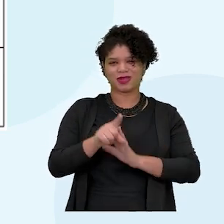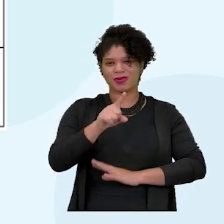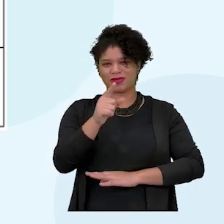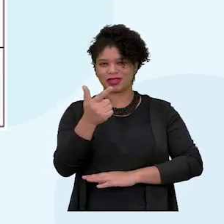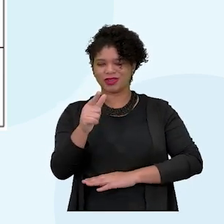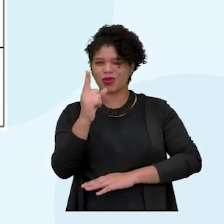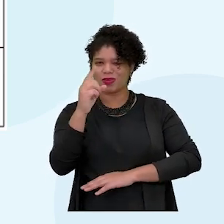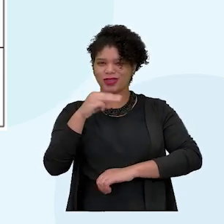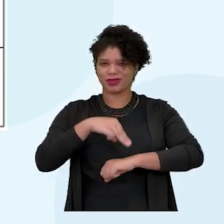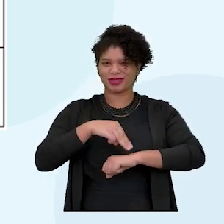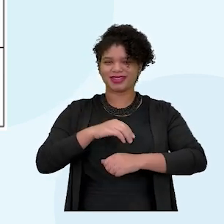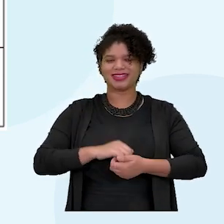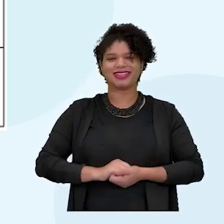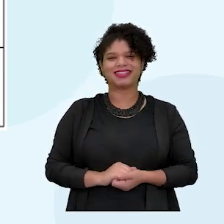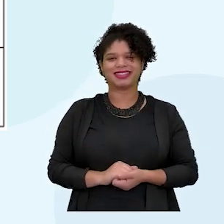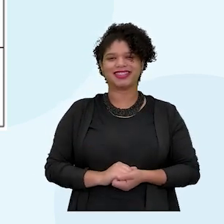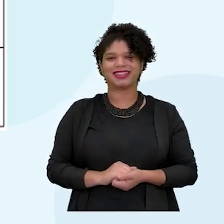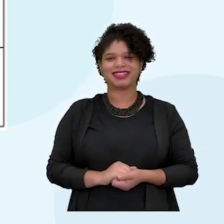um minutinho.